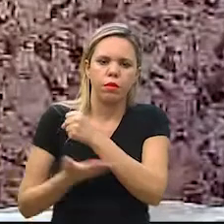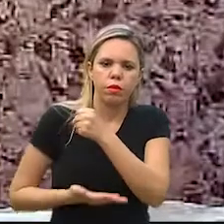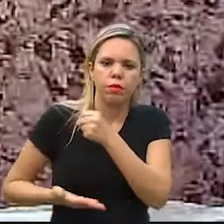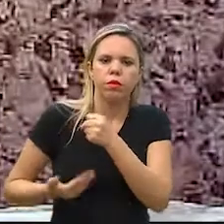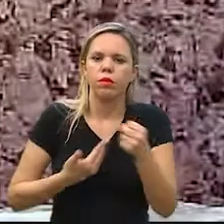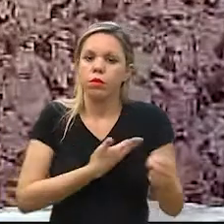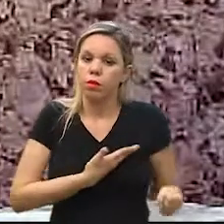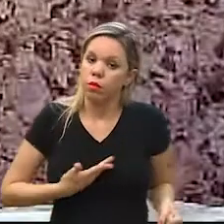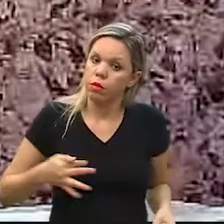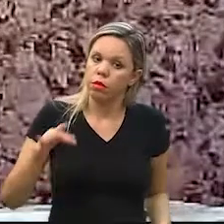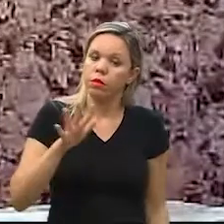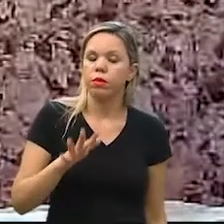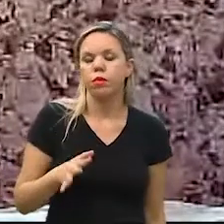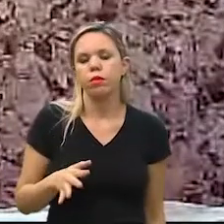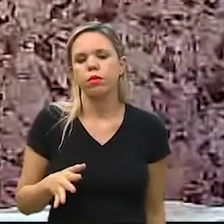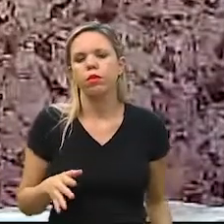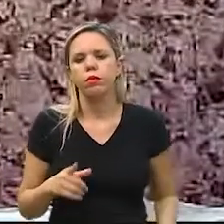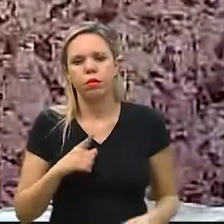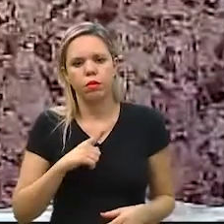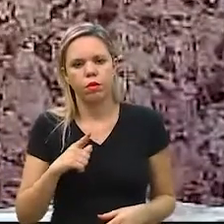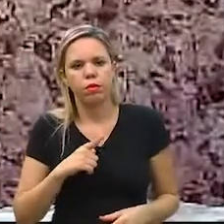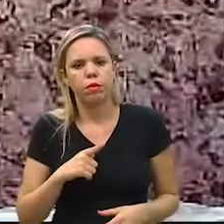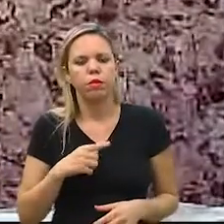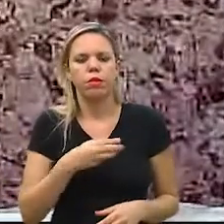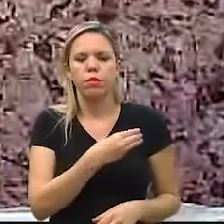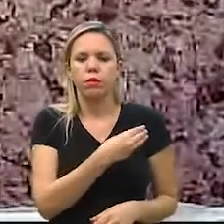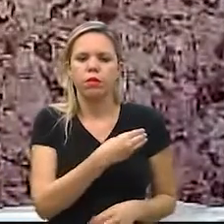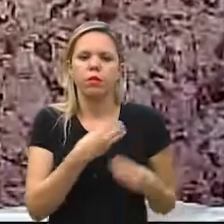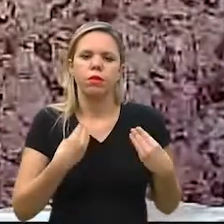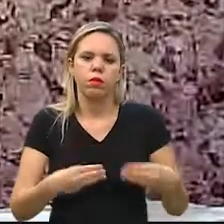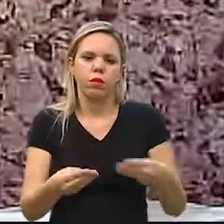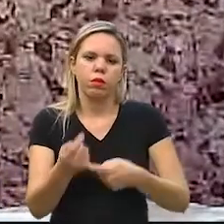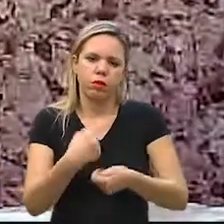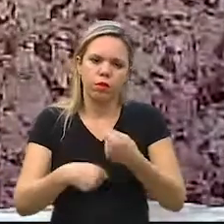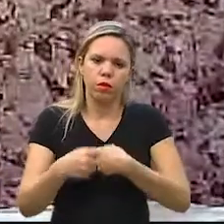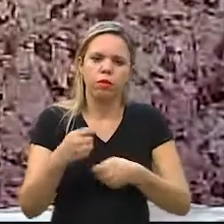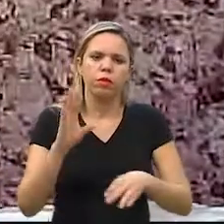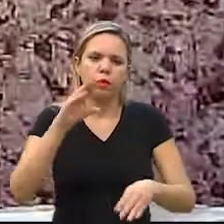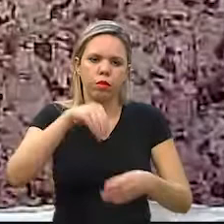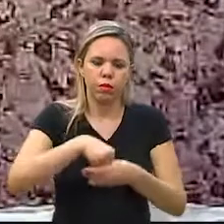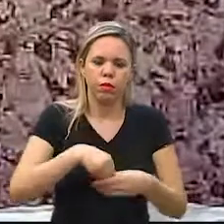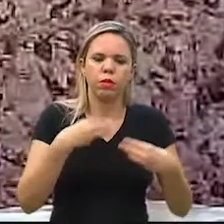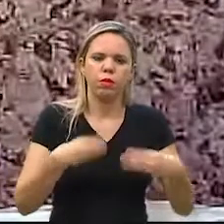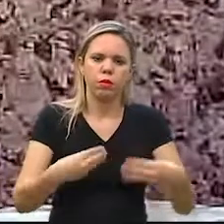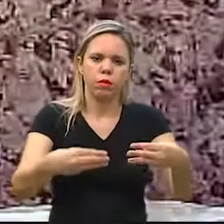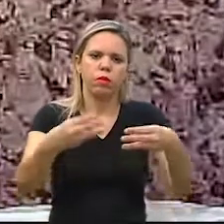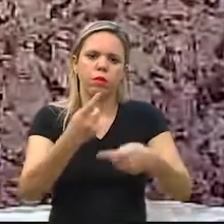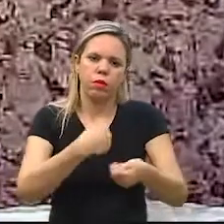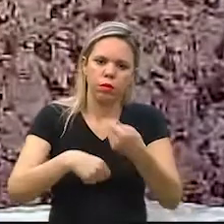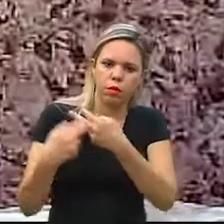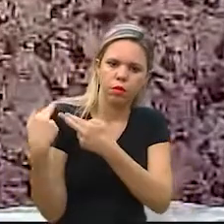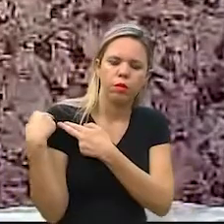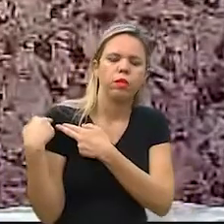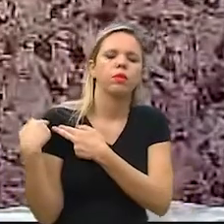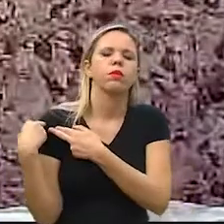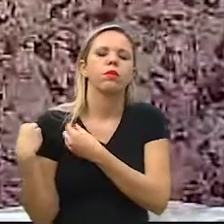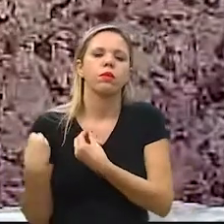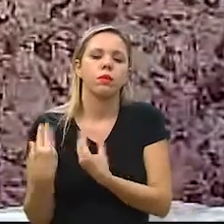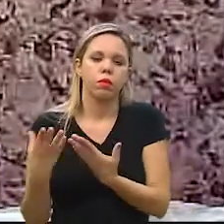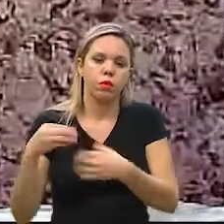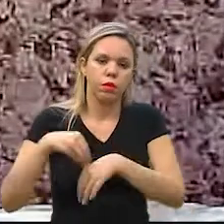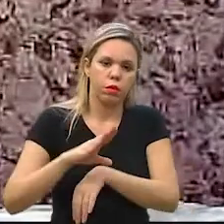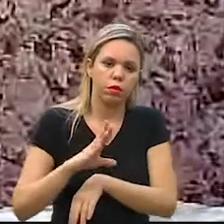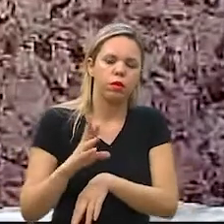governo federal, né, que tem o Ministério da Economia, no Ministério da Economia, a responsabilidade de